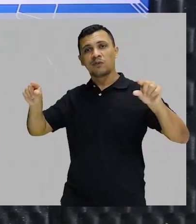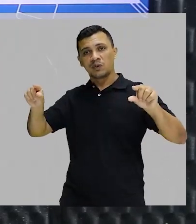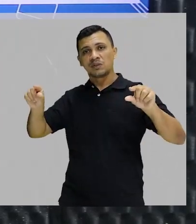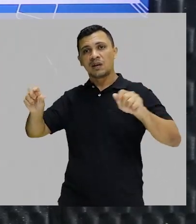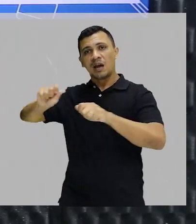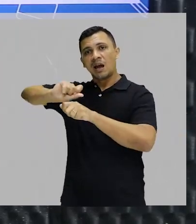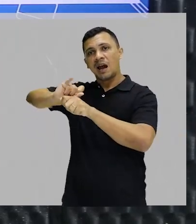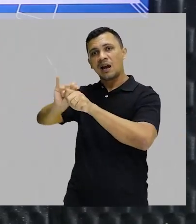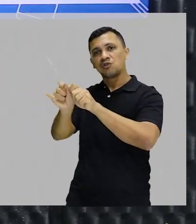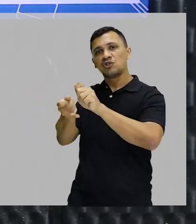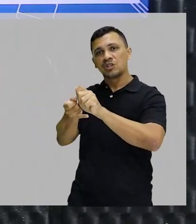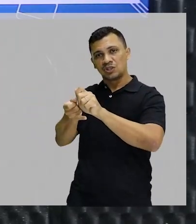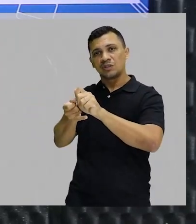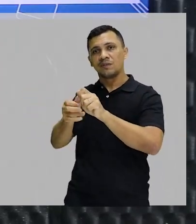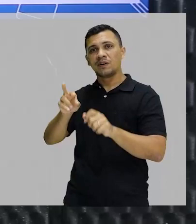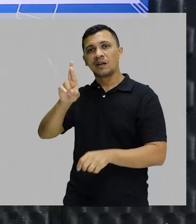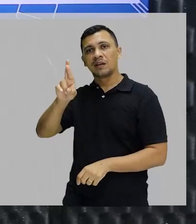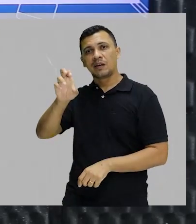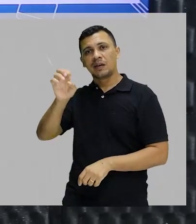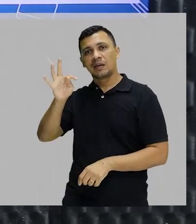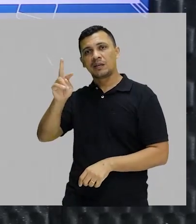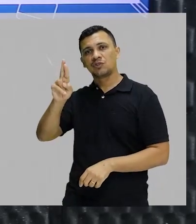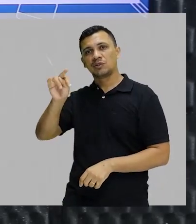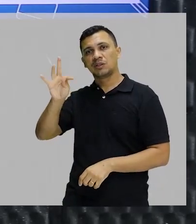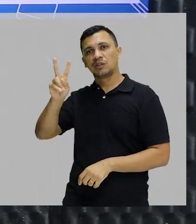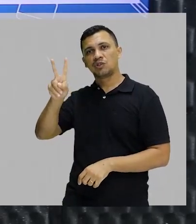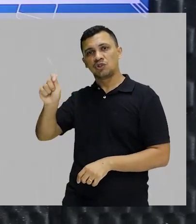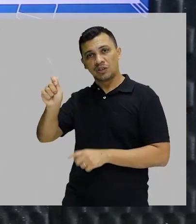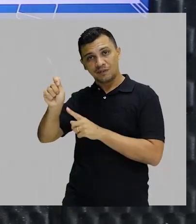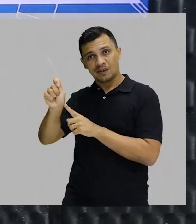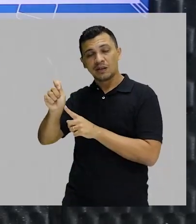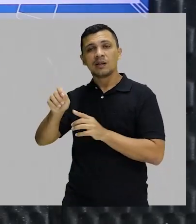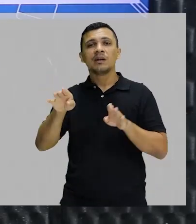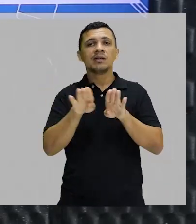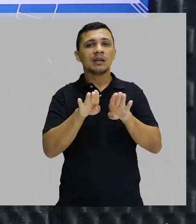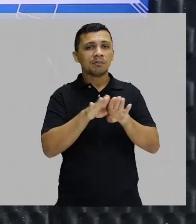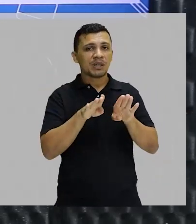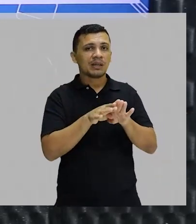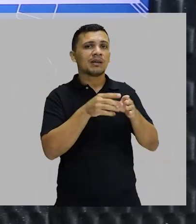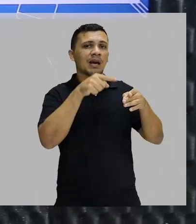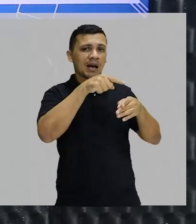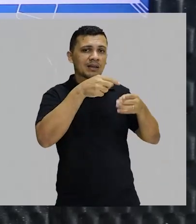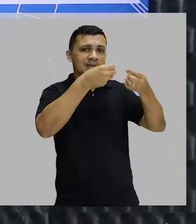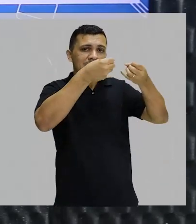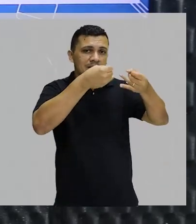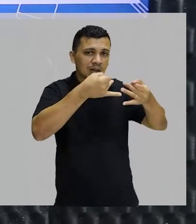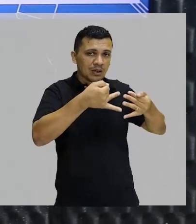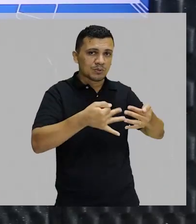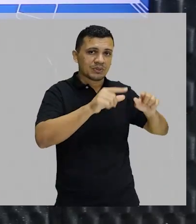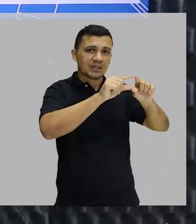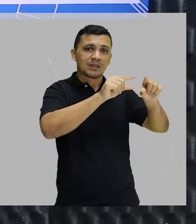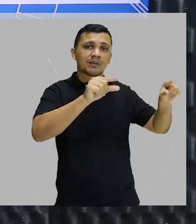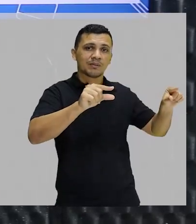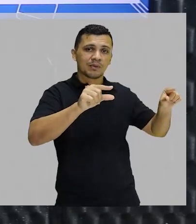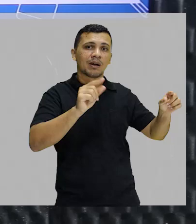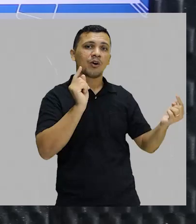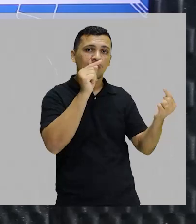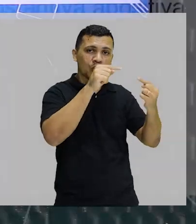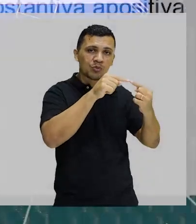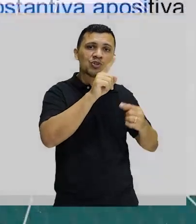adjetivas restritivas, que restringe, como o próprio nome está dizendo, e as explicativas, que dão uma